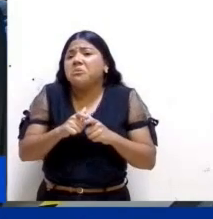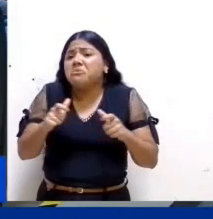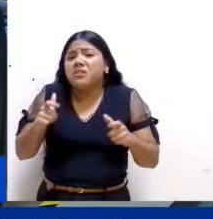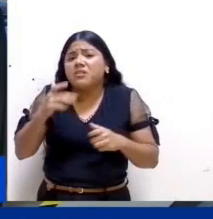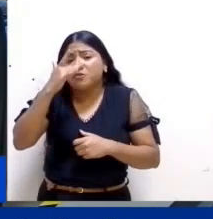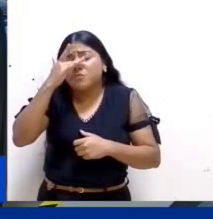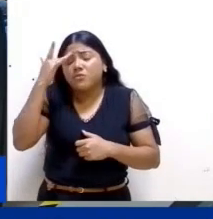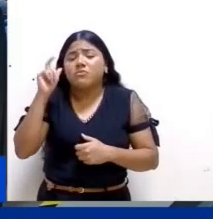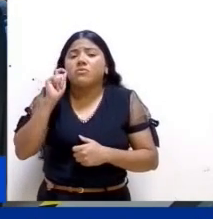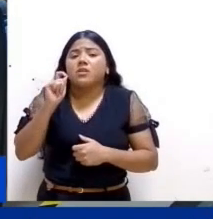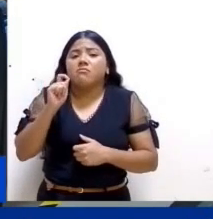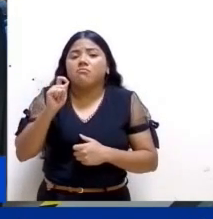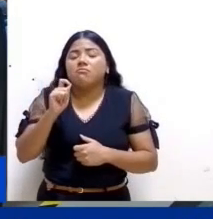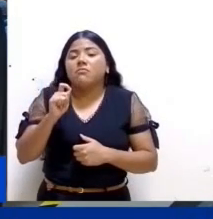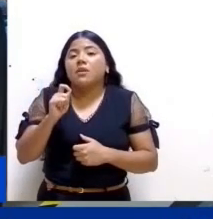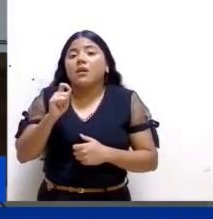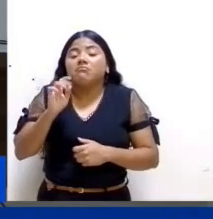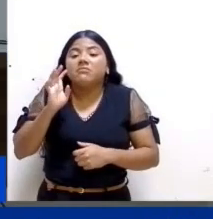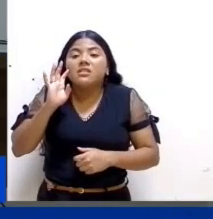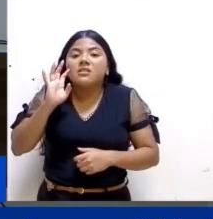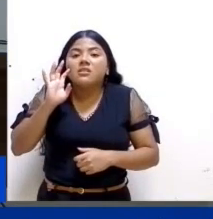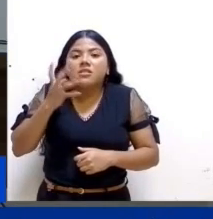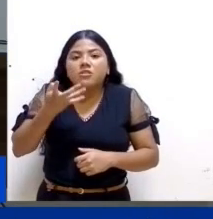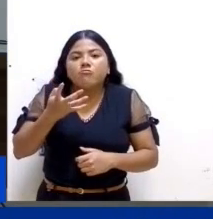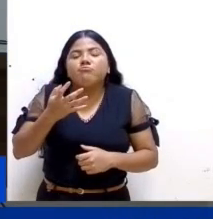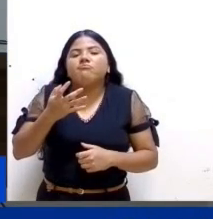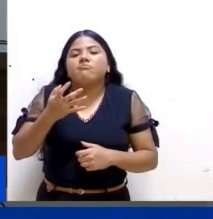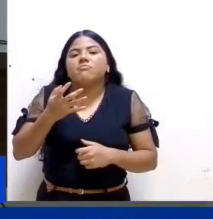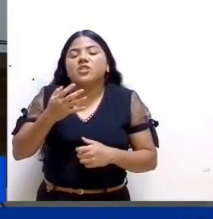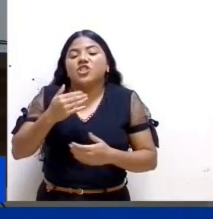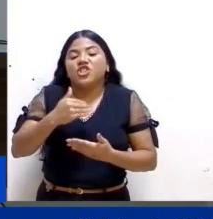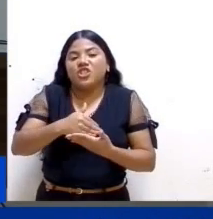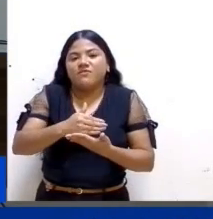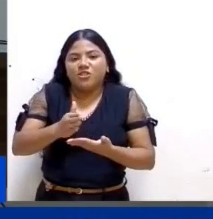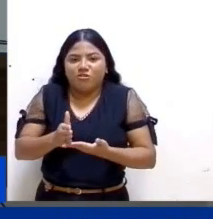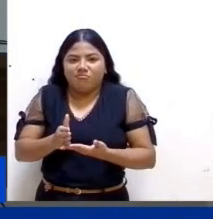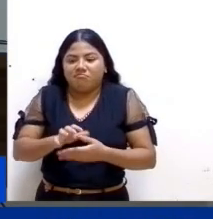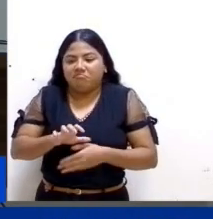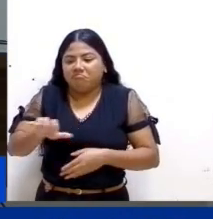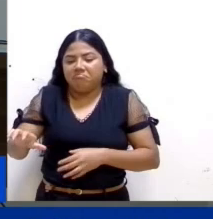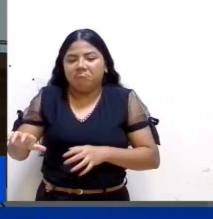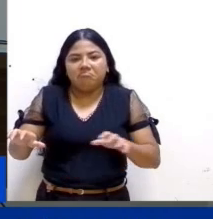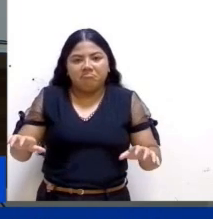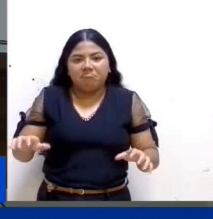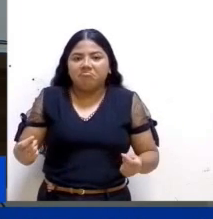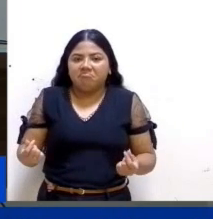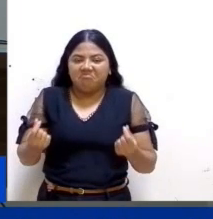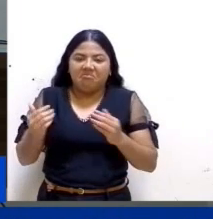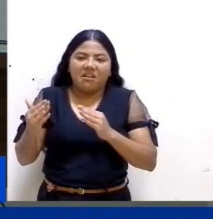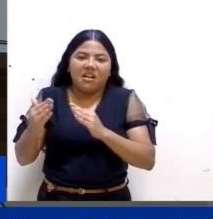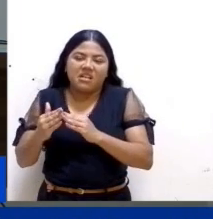parcial de bens, certo? Entenderam? Alguma dúvida? Posso avançar?